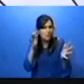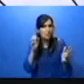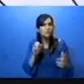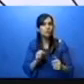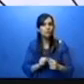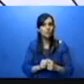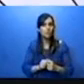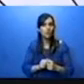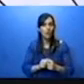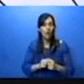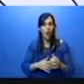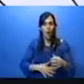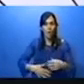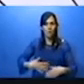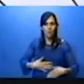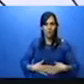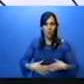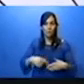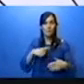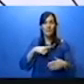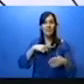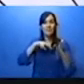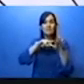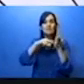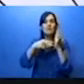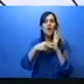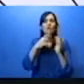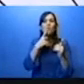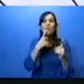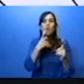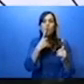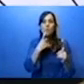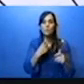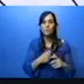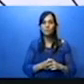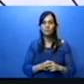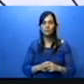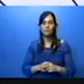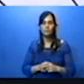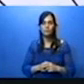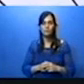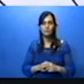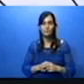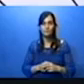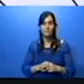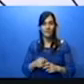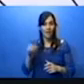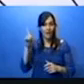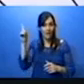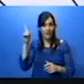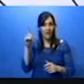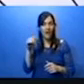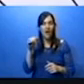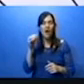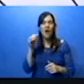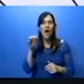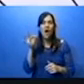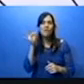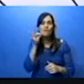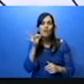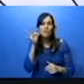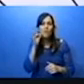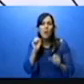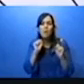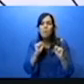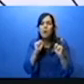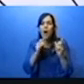dela tem esses símbolos vermelhos, tanto na parte de baixo como na parte de cima. A aranha viúva negra, a fêmea, pode chegar até 4 centímetros de